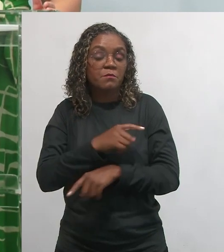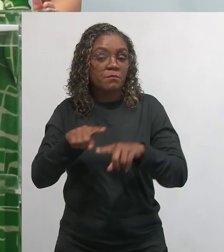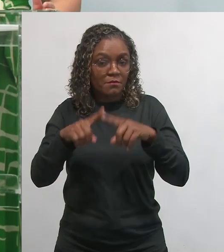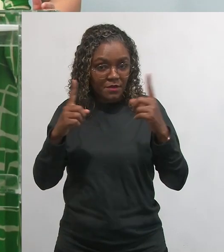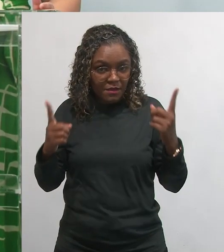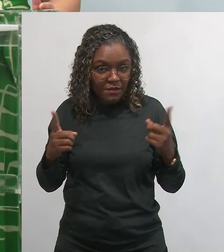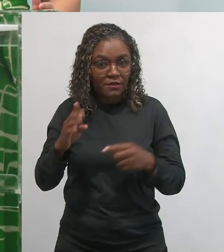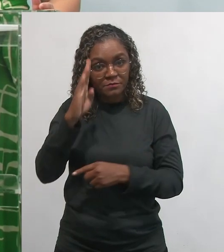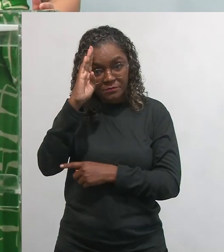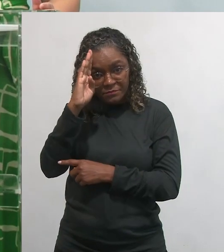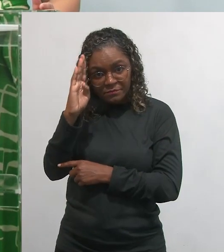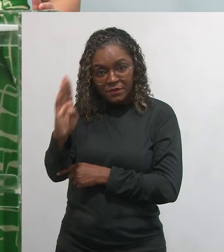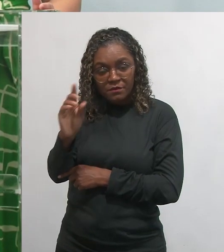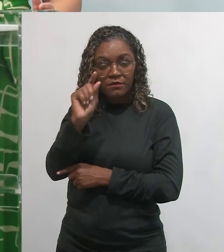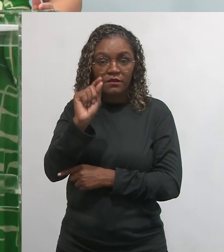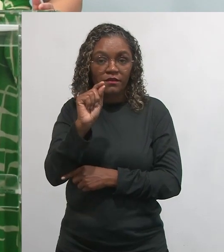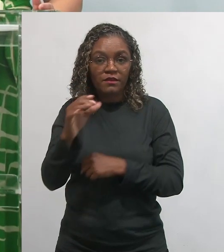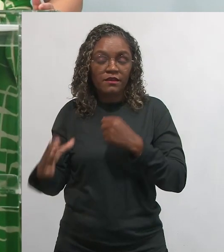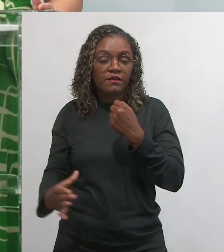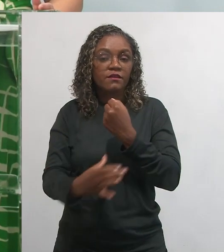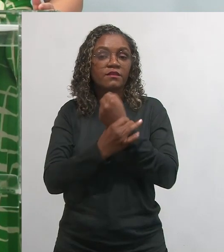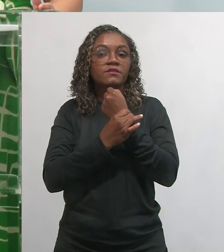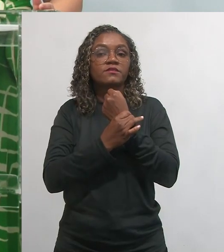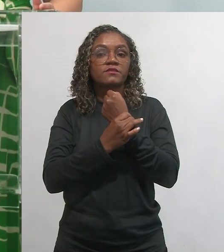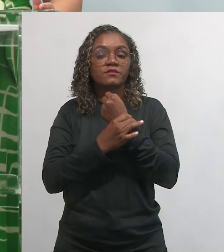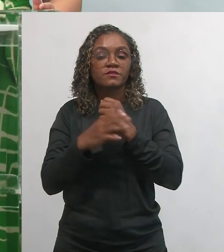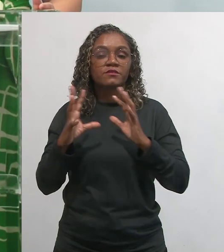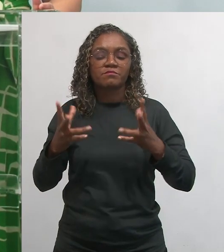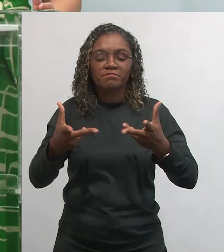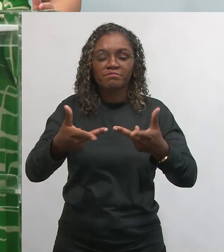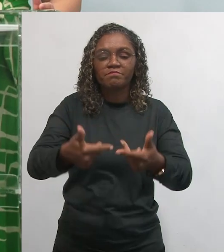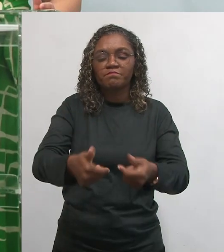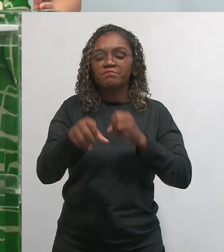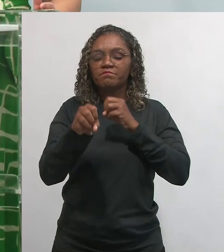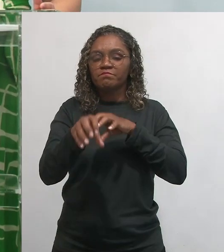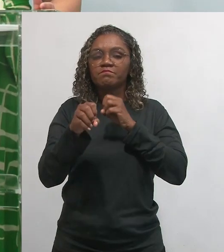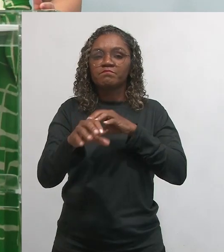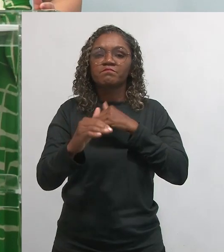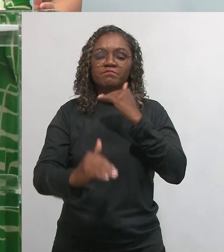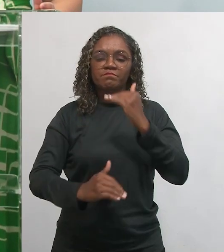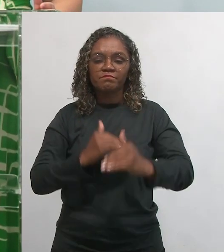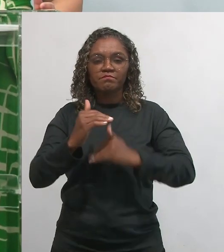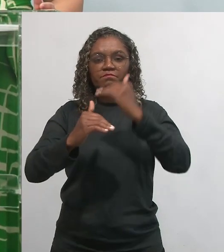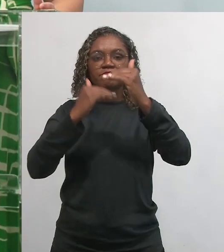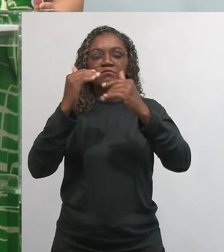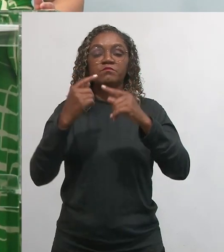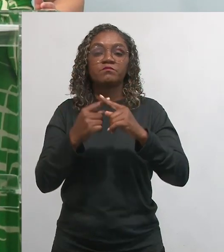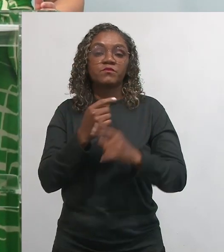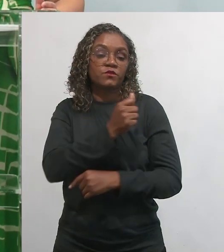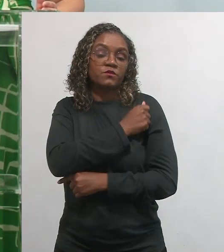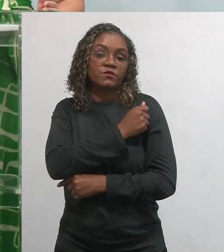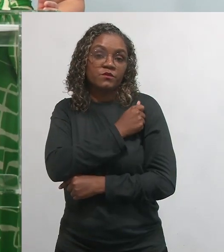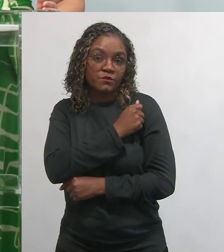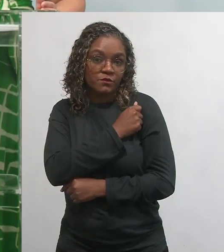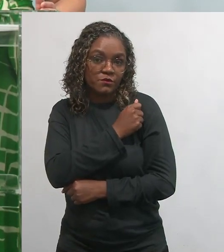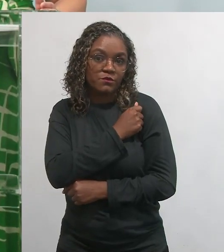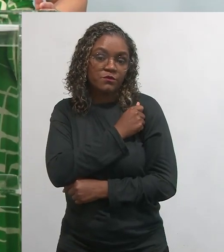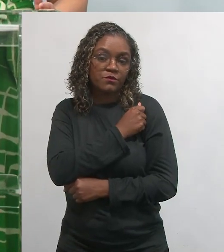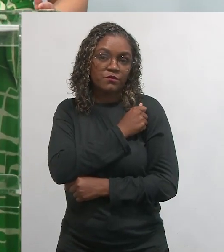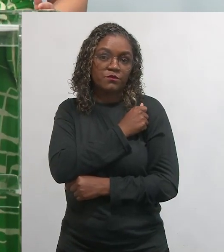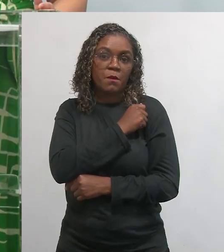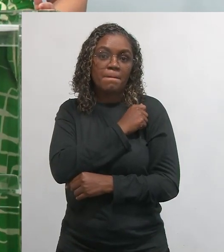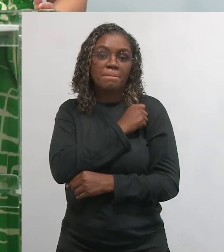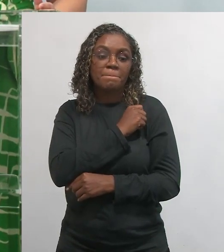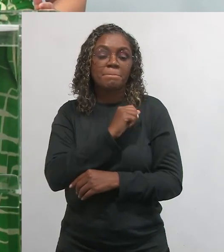tudo, garantindo a qualidade do processo de ensino e aprendizagem, para que aquele aluno,